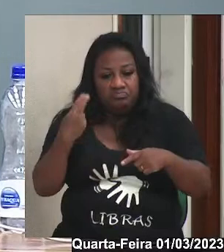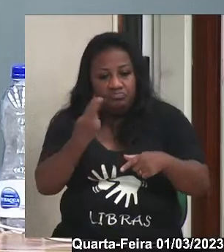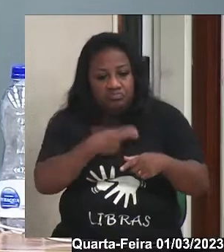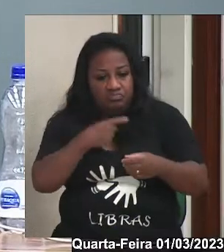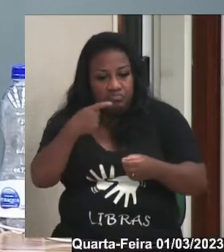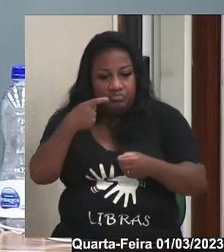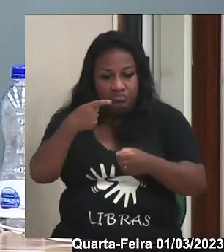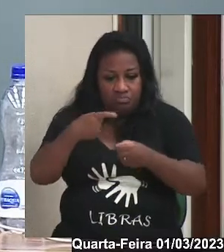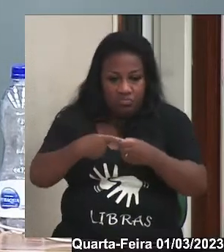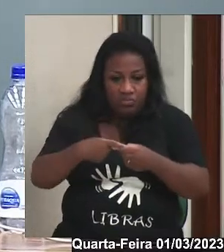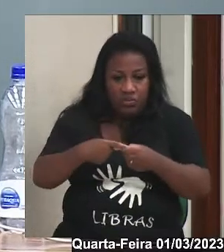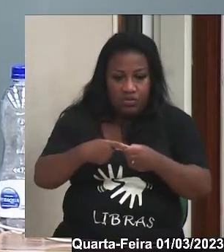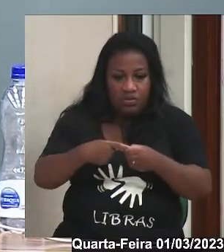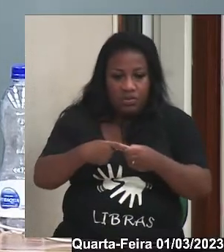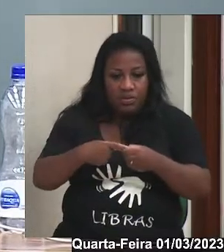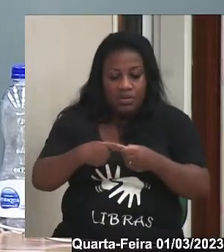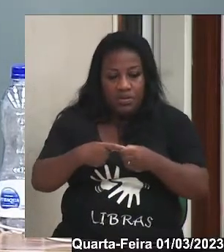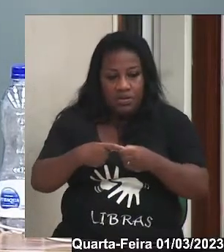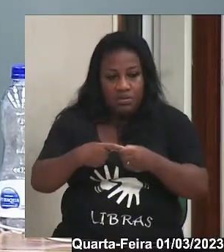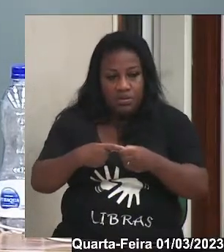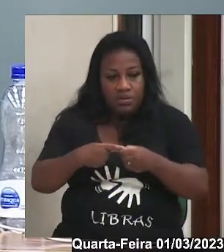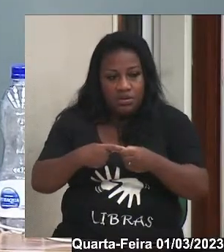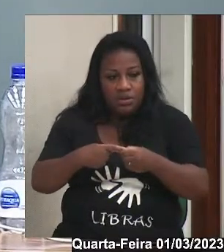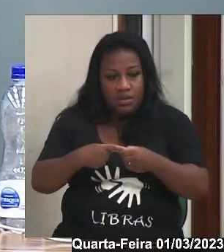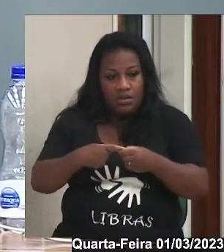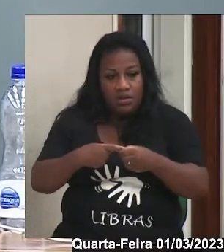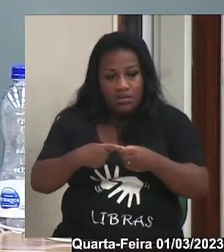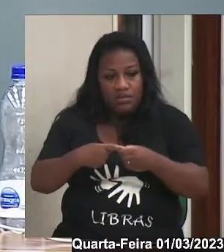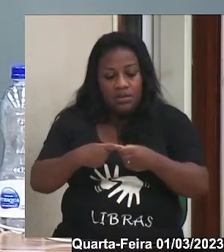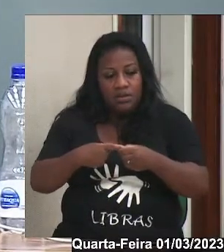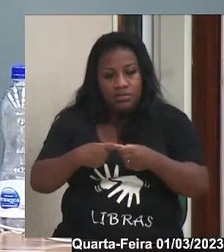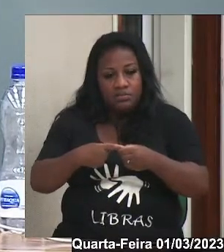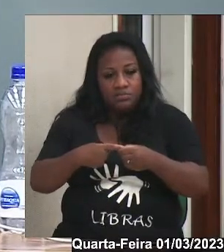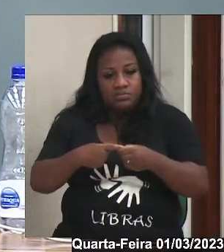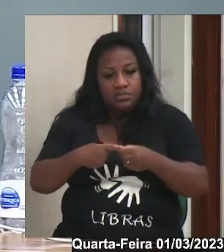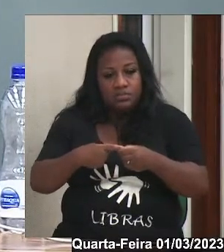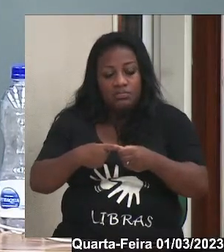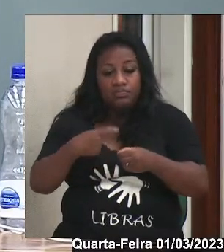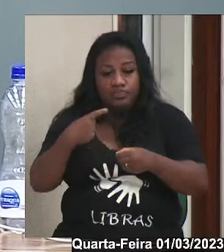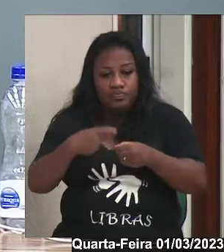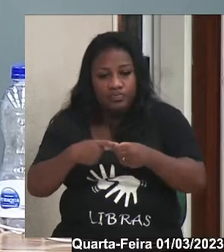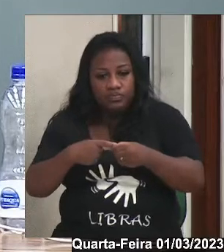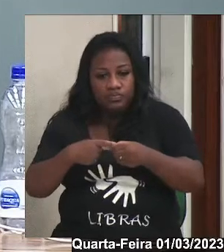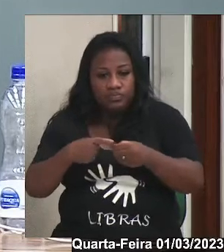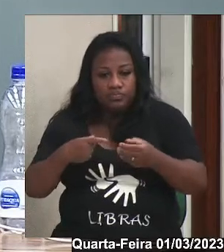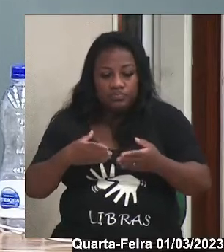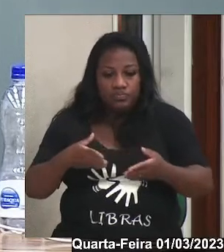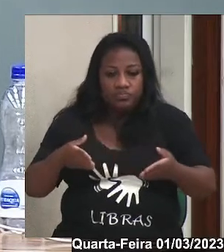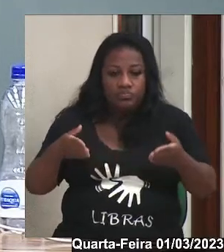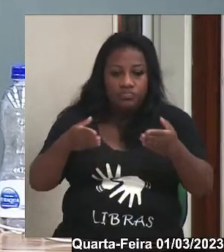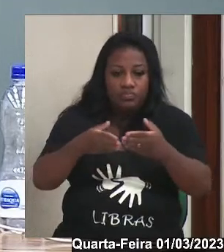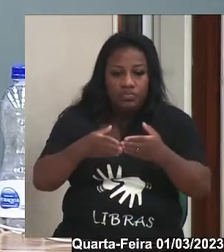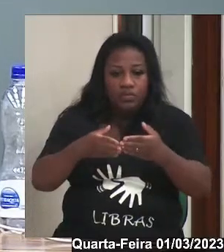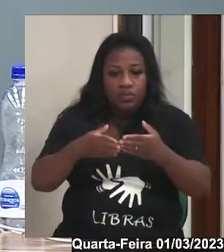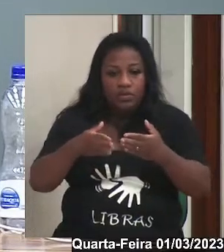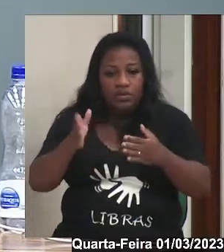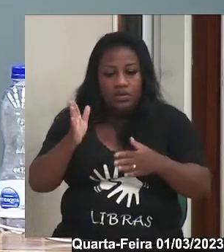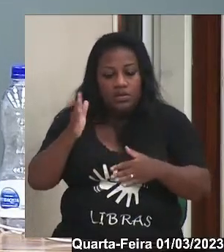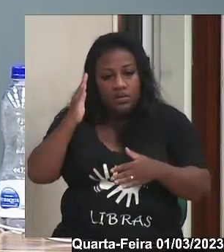Artes. Considerando que o senhor Mauro Matias Barbosa foi músico da Guarda Mirim e da Banda Municipal da cidade de Imbu das